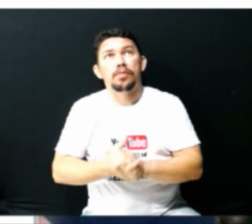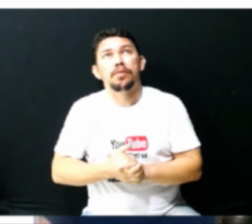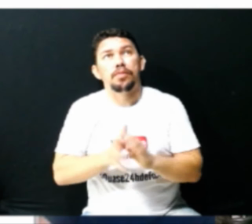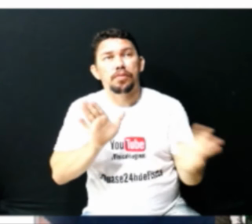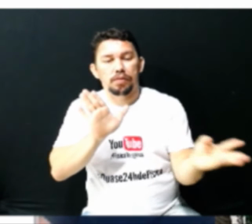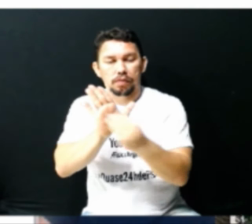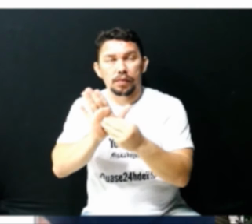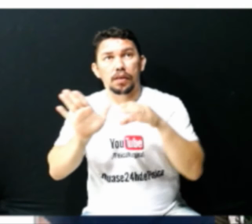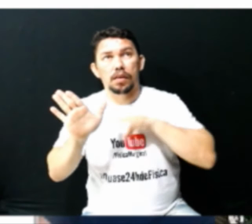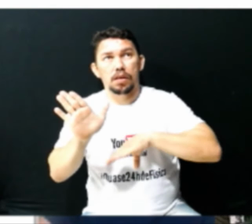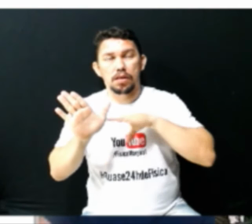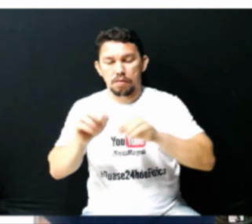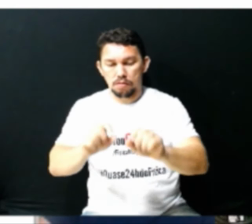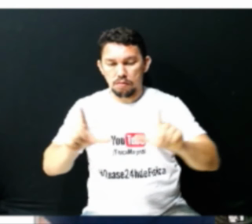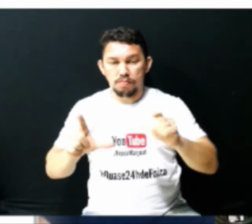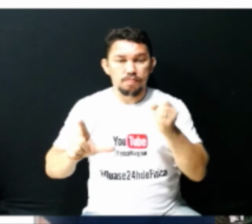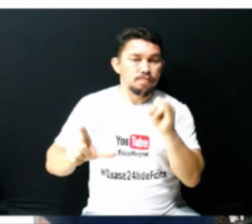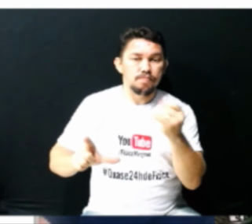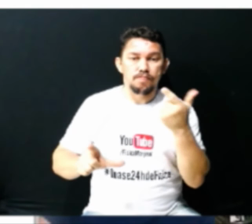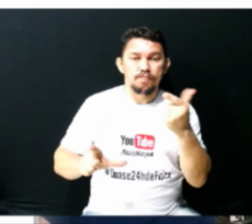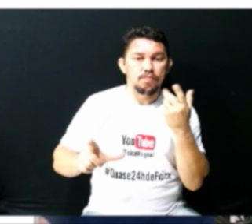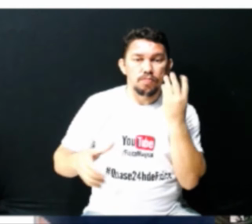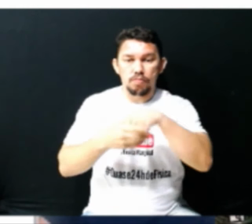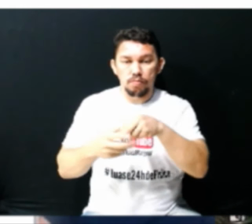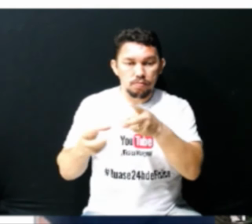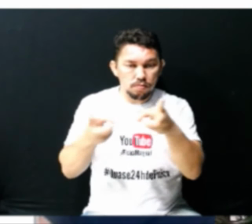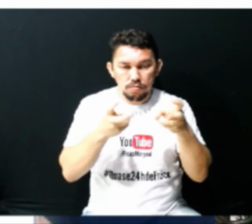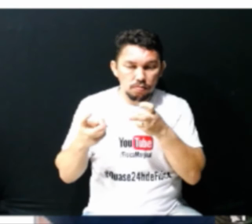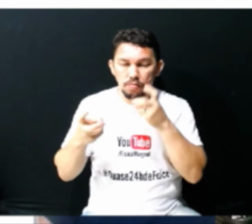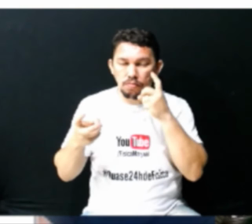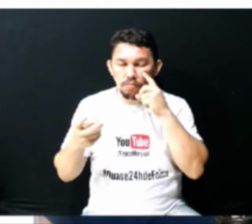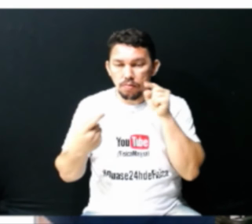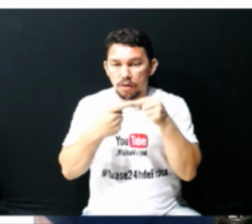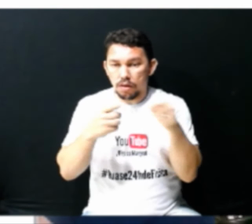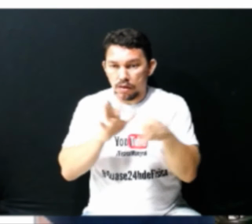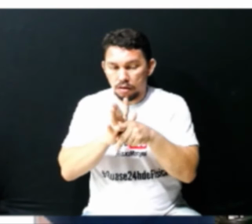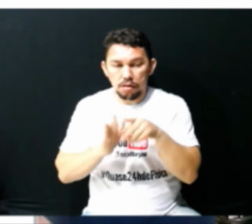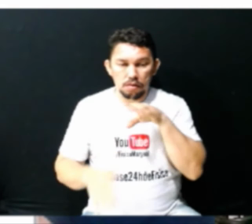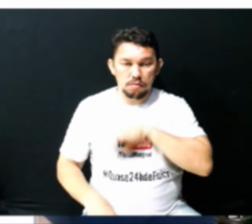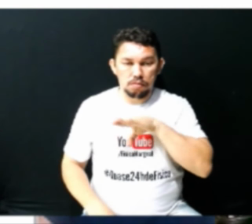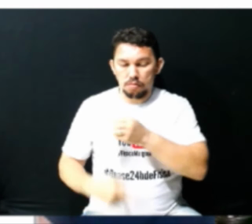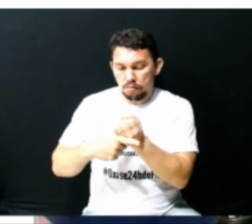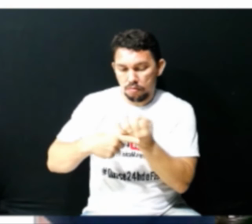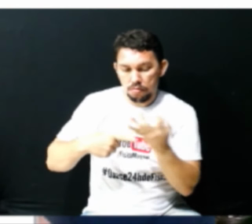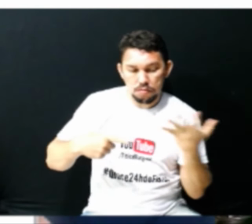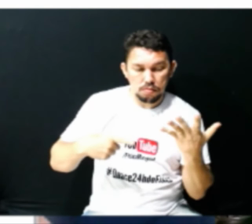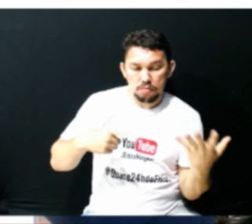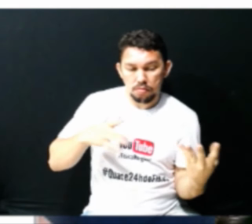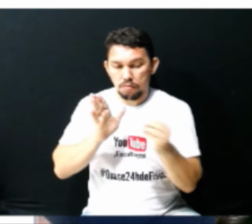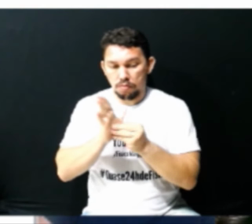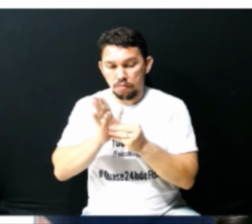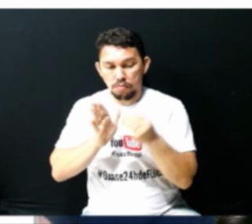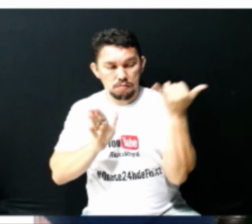embaixo, se não estiver, normalmente ele detecta no navegador, já coloca em português. Em física, na parte de